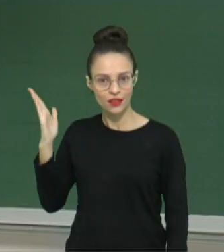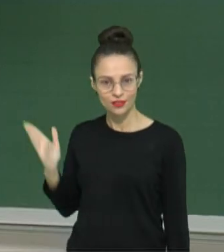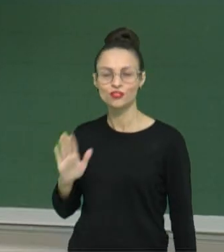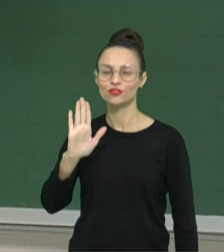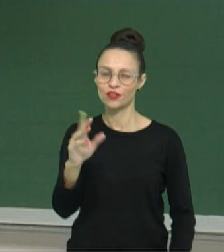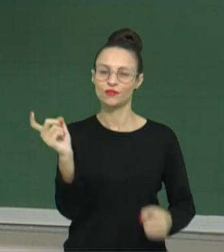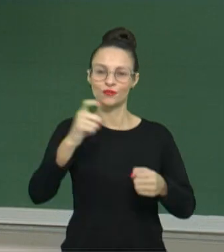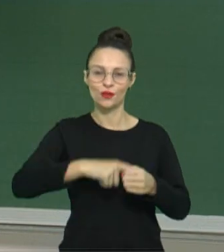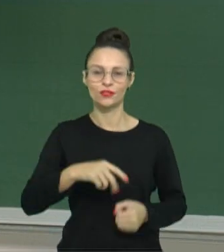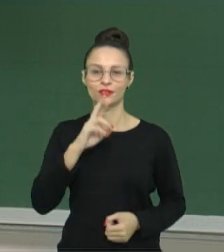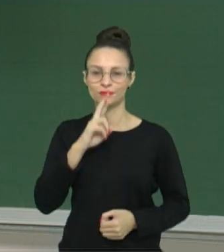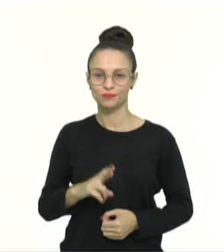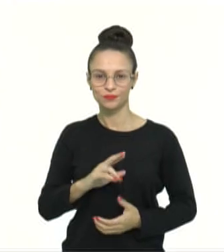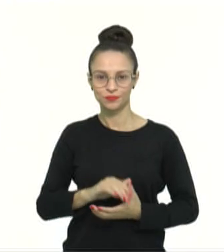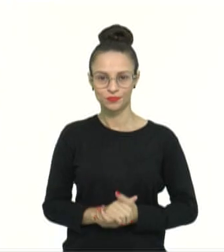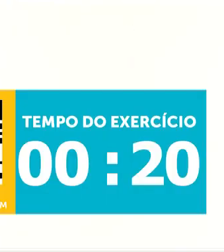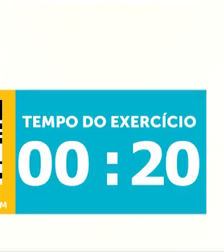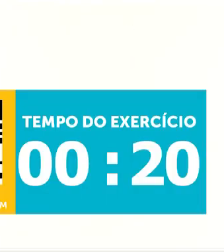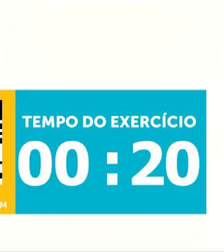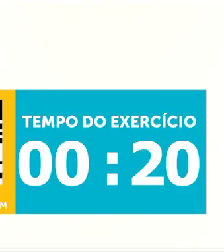já com a resposta.